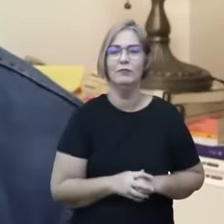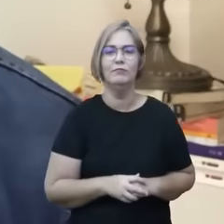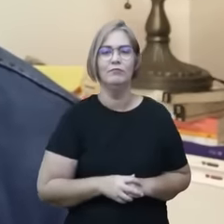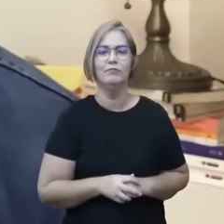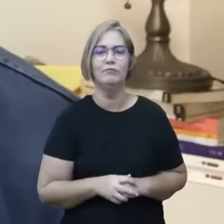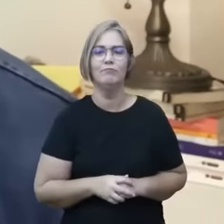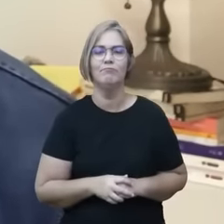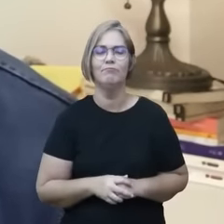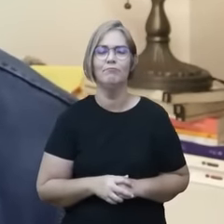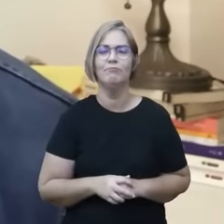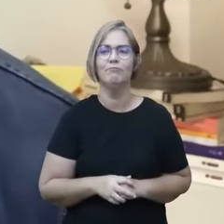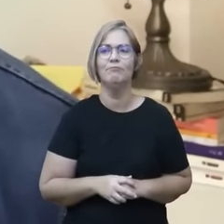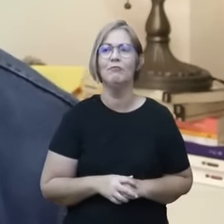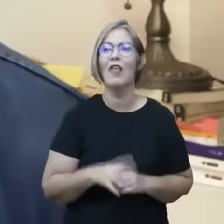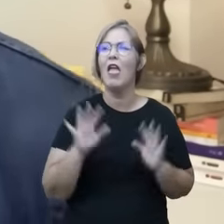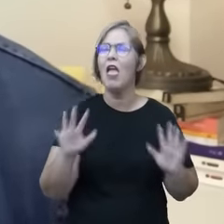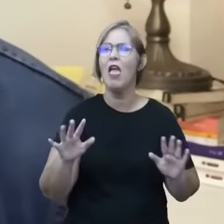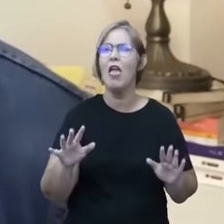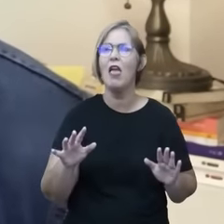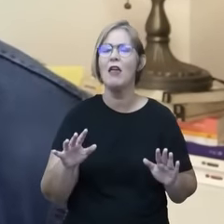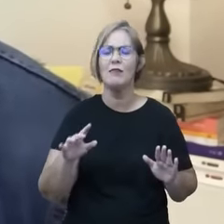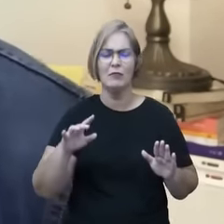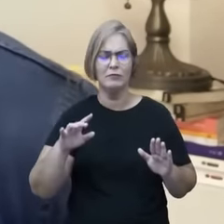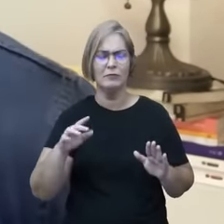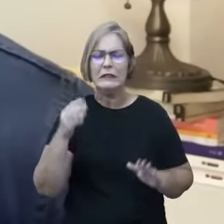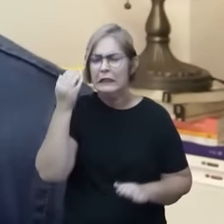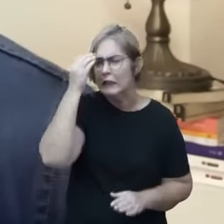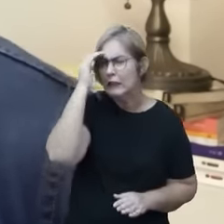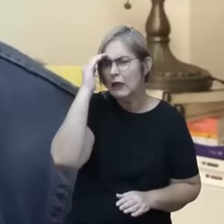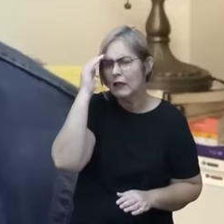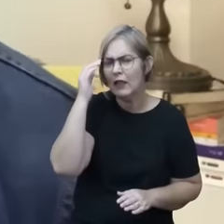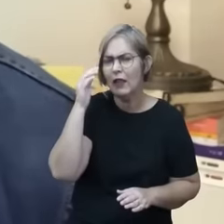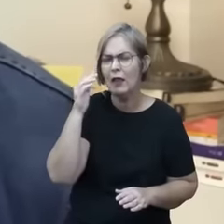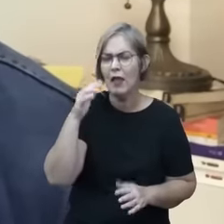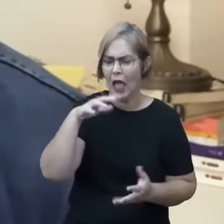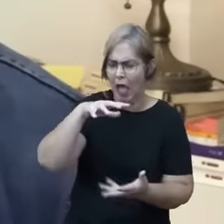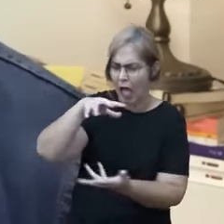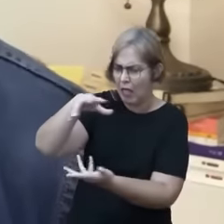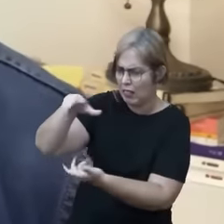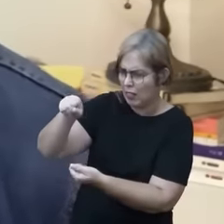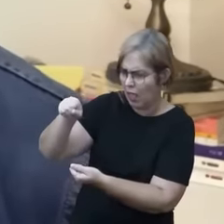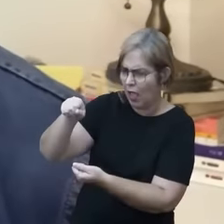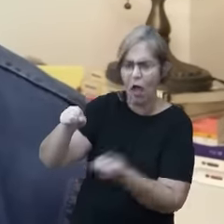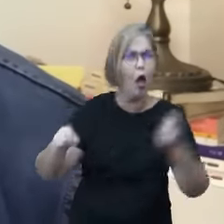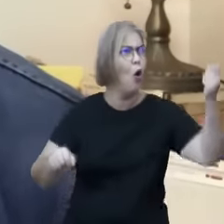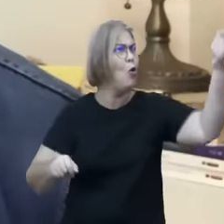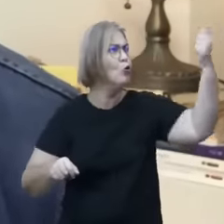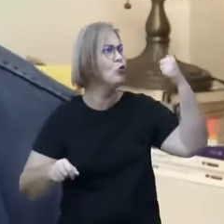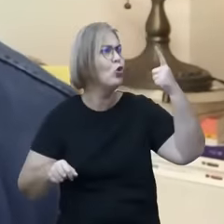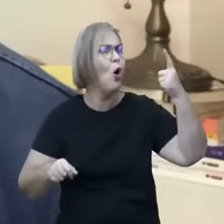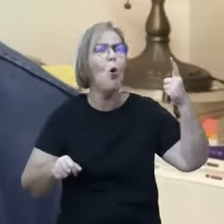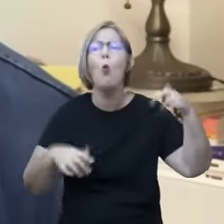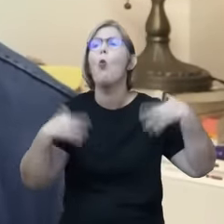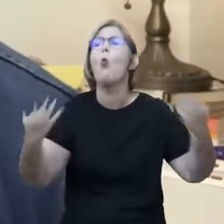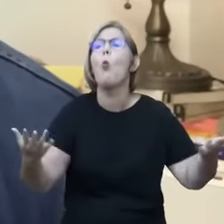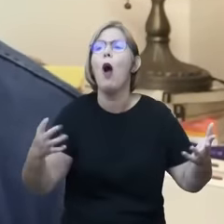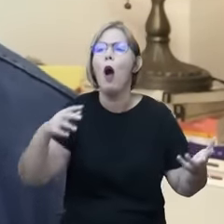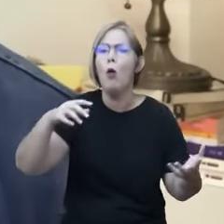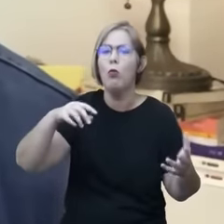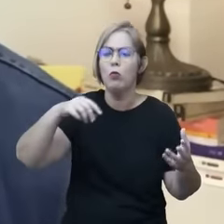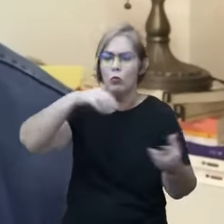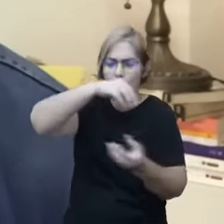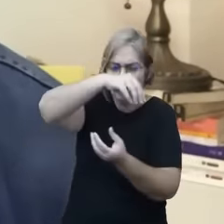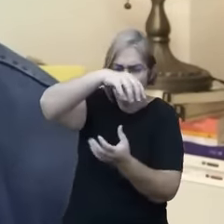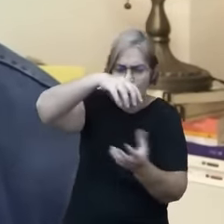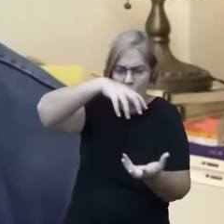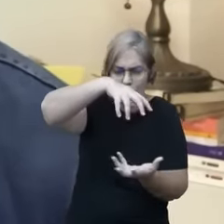É profundamente indiferente saber qual dos dois, a Terra ou o Sol, gira em torno do outro. Em suma,